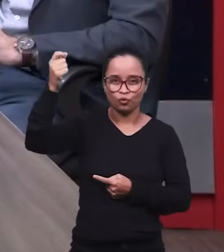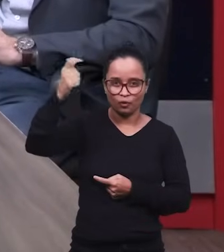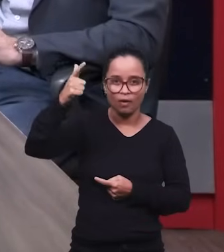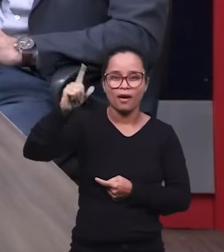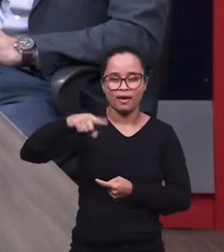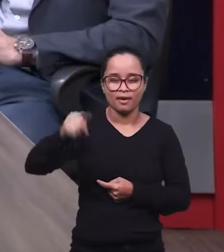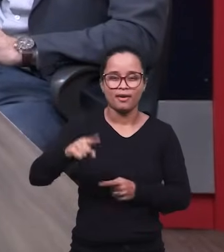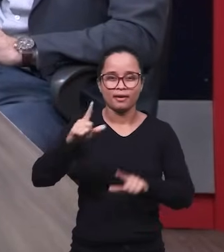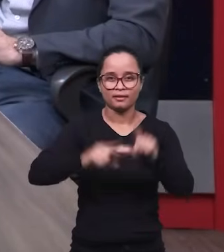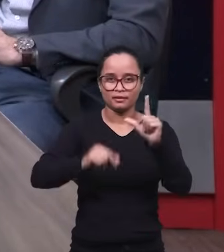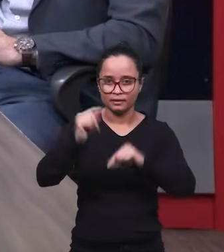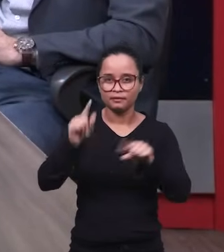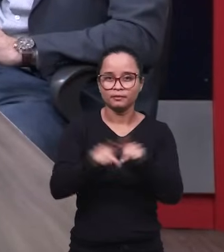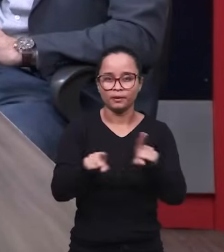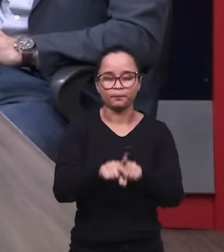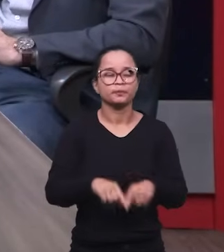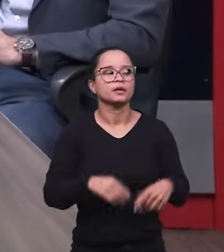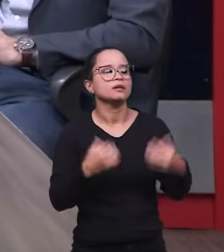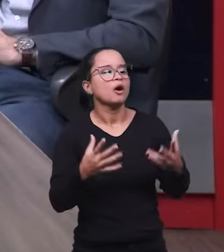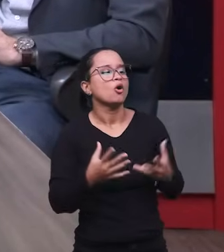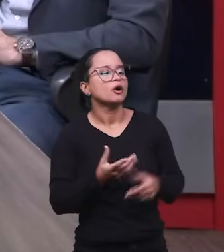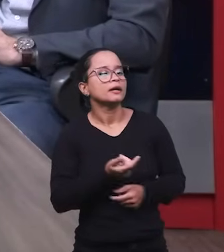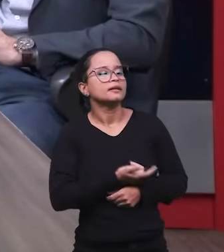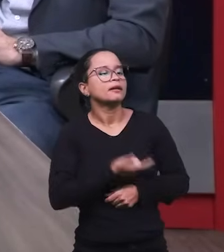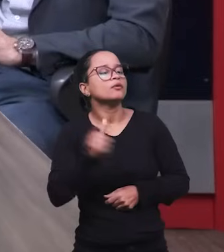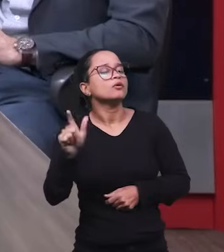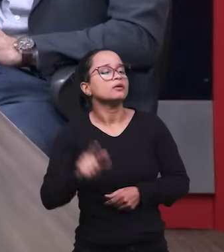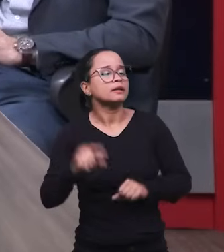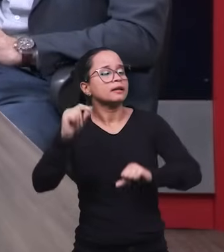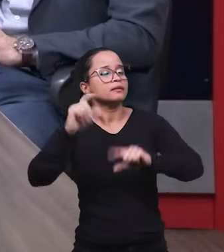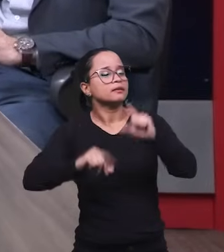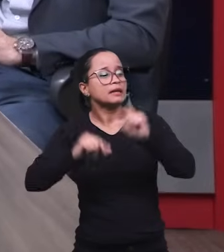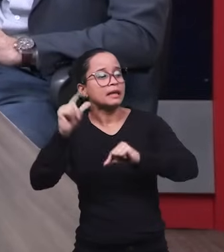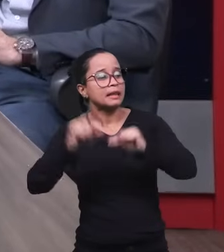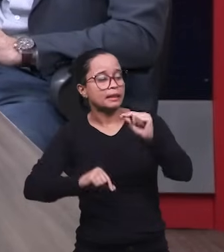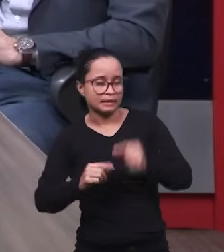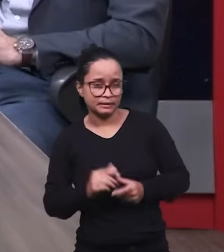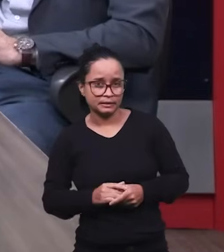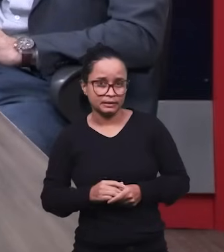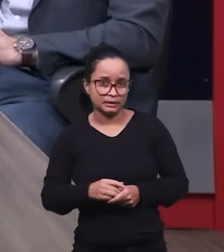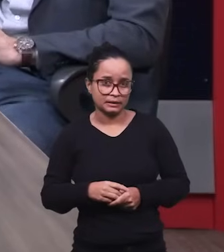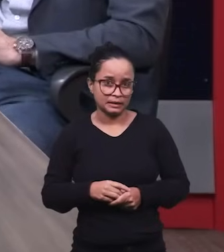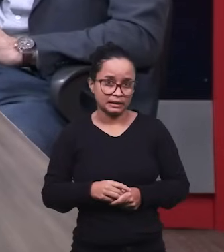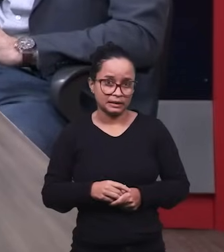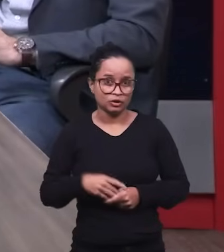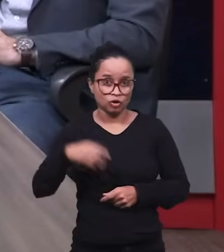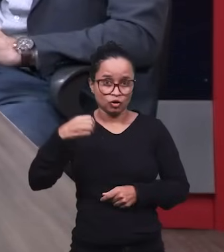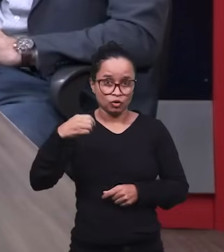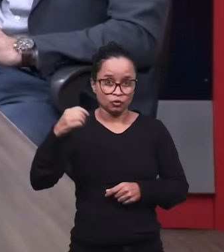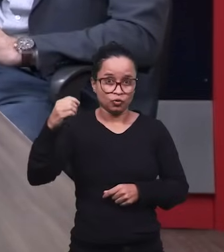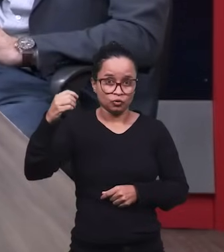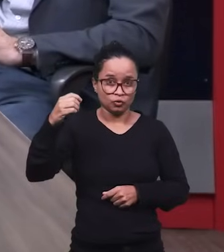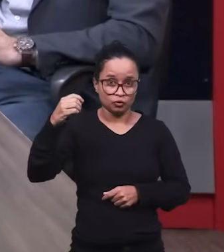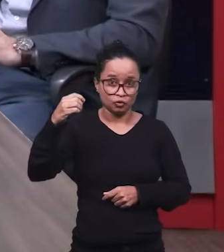né? Então, teria como enxergar uma determinada estrela à luz do